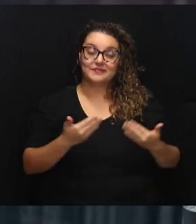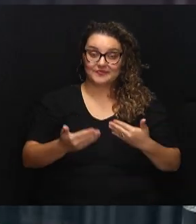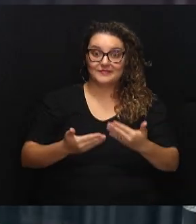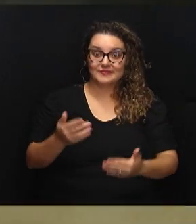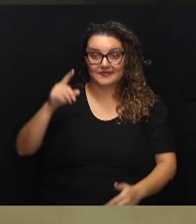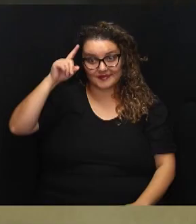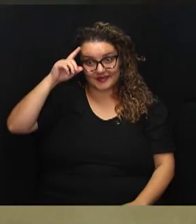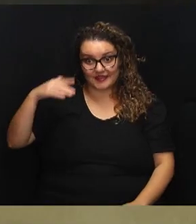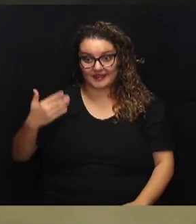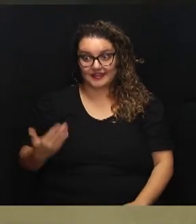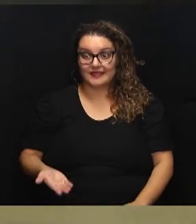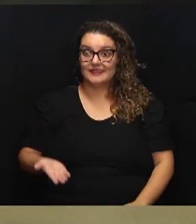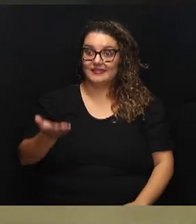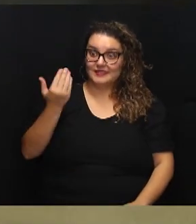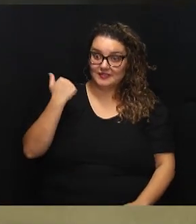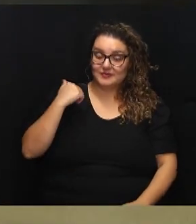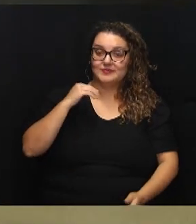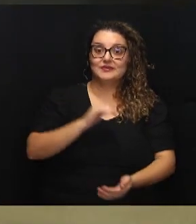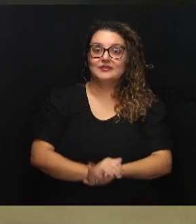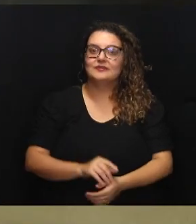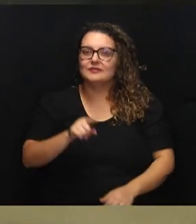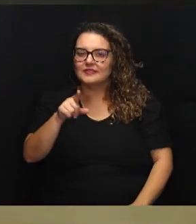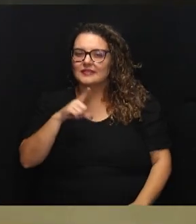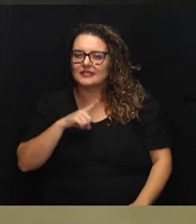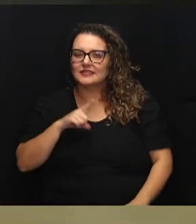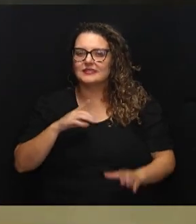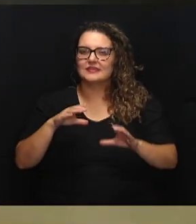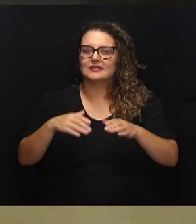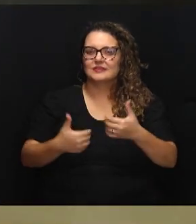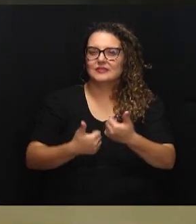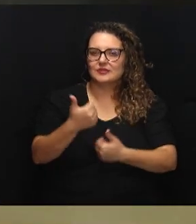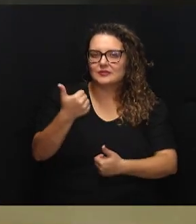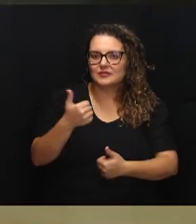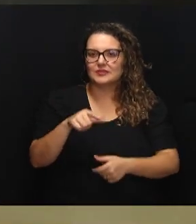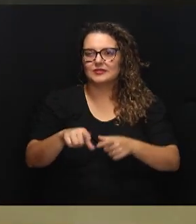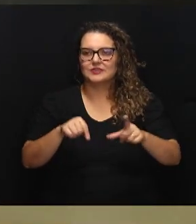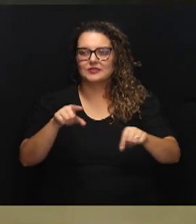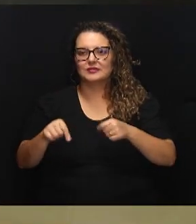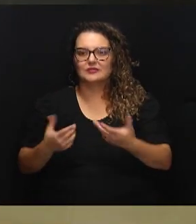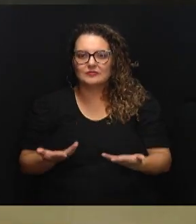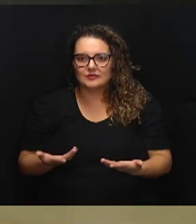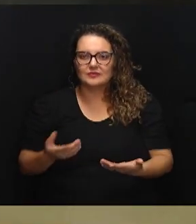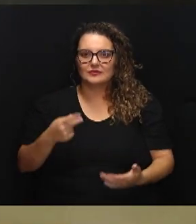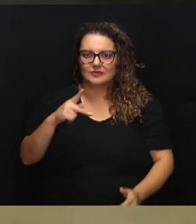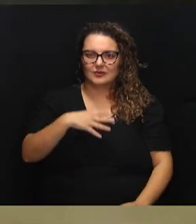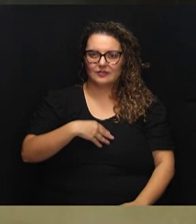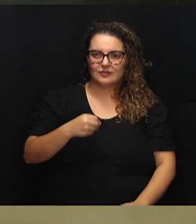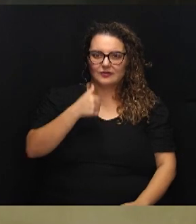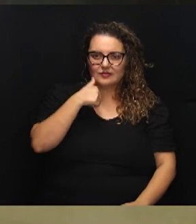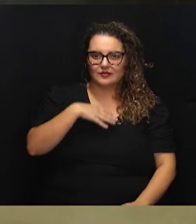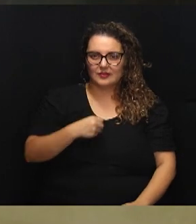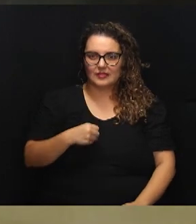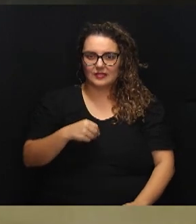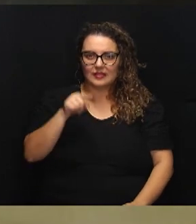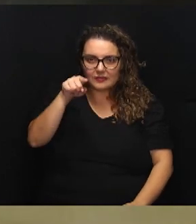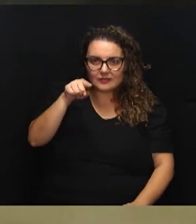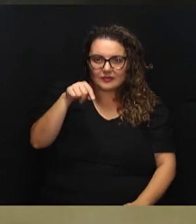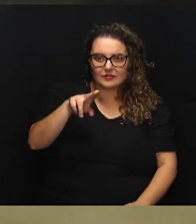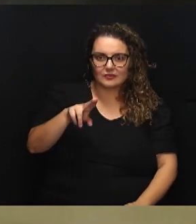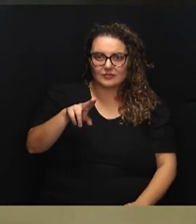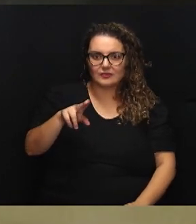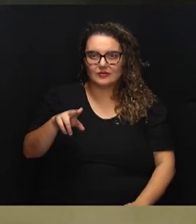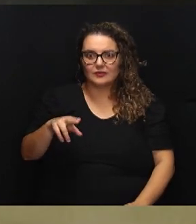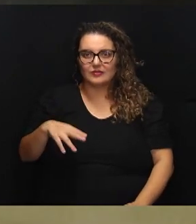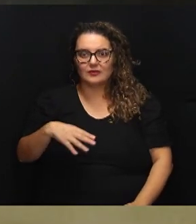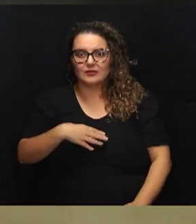dia. Vamos lá então, né? E você, já tem o time de futebol? Já escolheu o time de futebol do seu filho? É você ou é ele que vai escolher, né? A Andressa já voltou